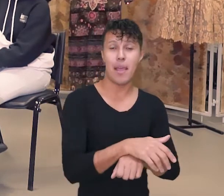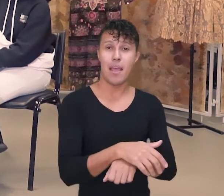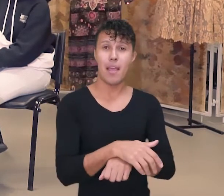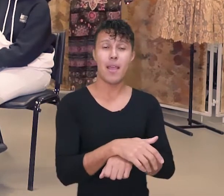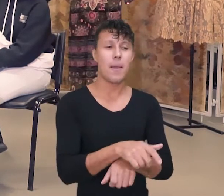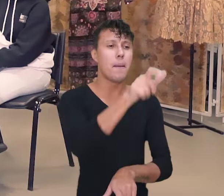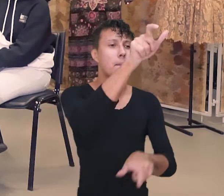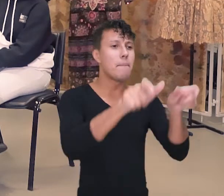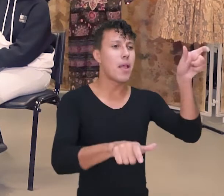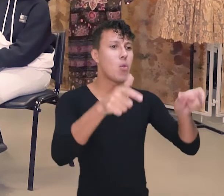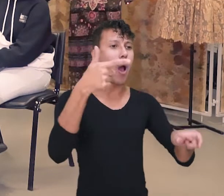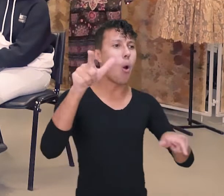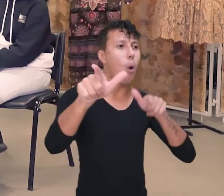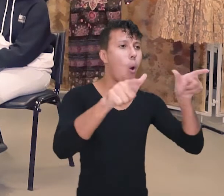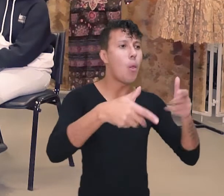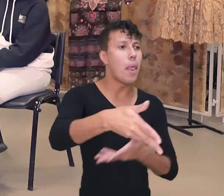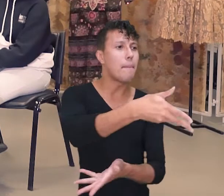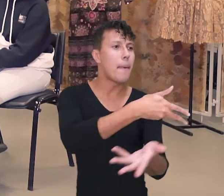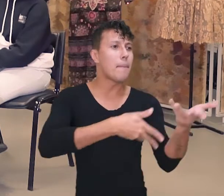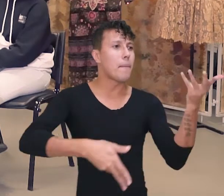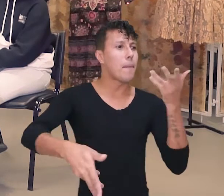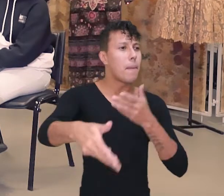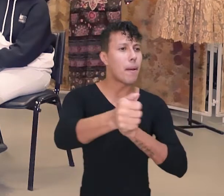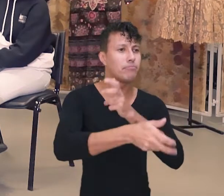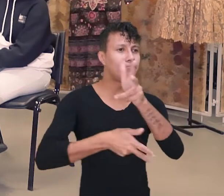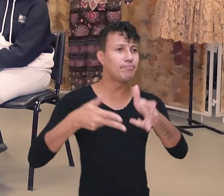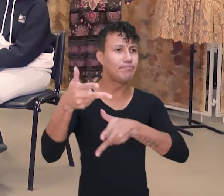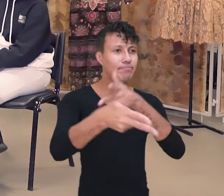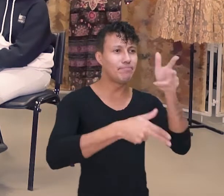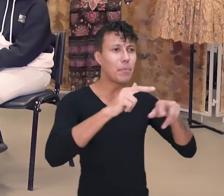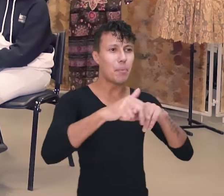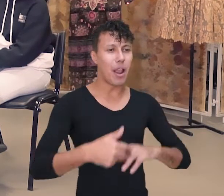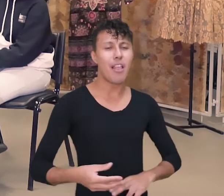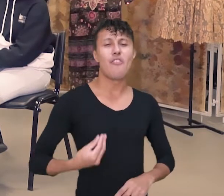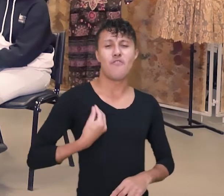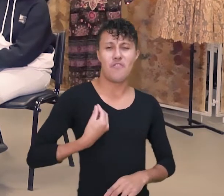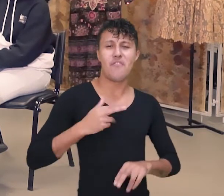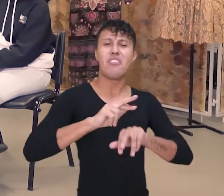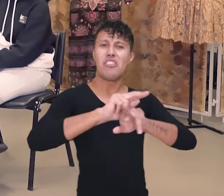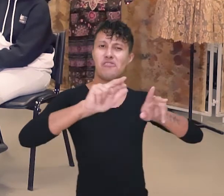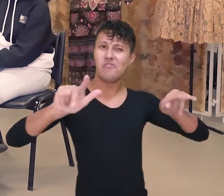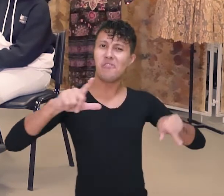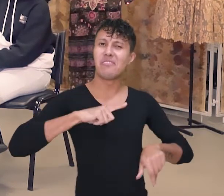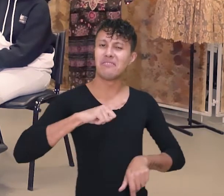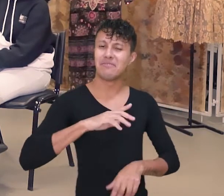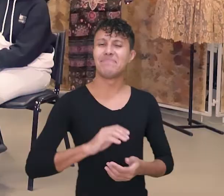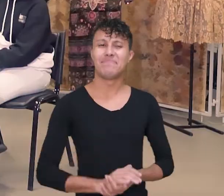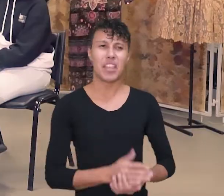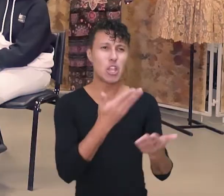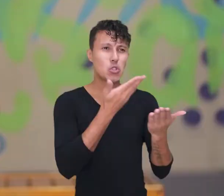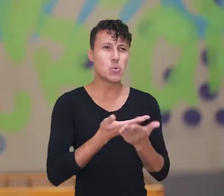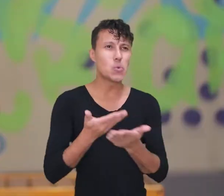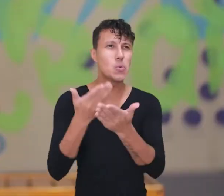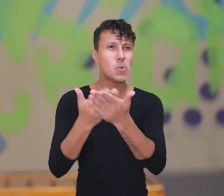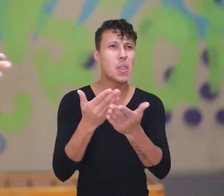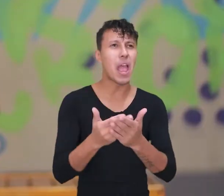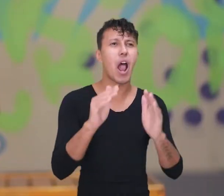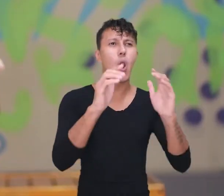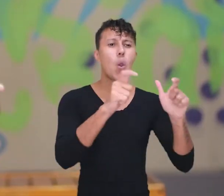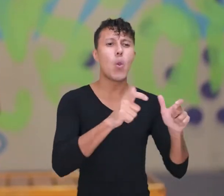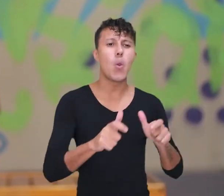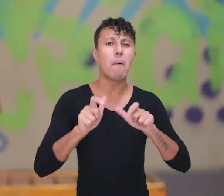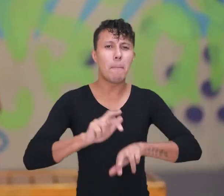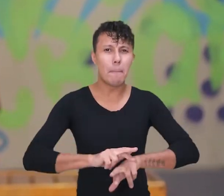outras pessoas e dialogaram com outras pessoas que tinham vivências totalmente diferentes, estudaram em outros lugares,